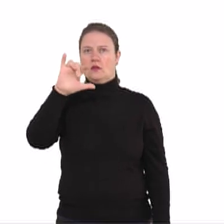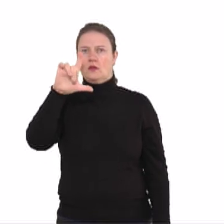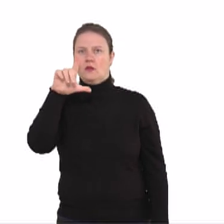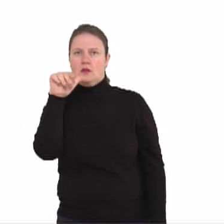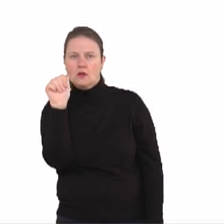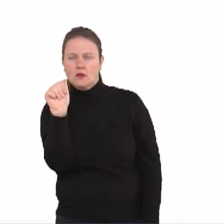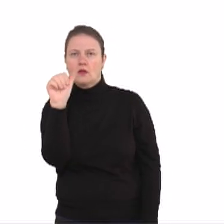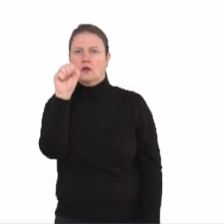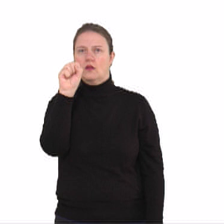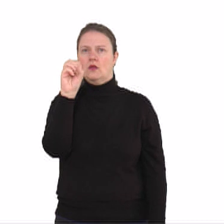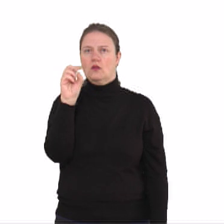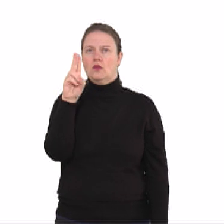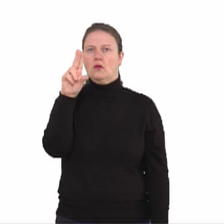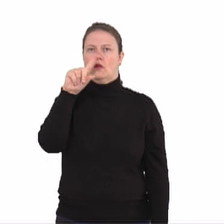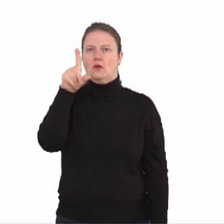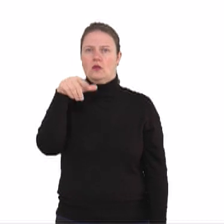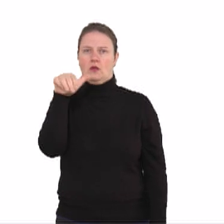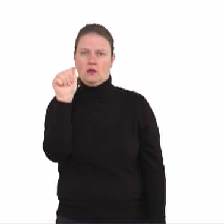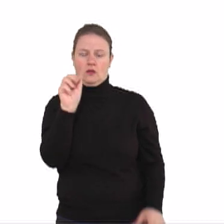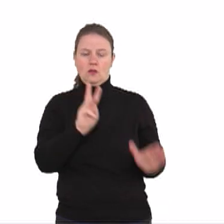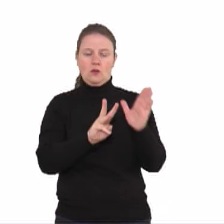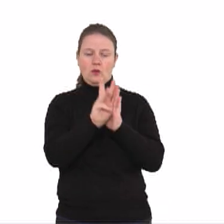está disponível no site